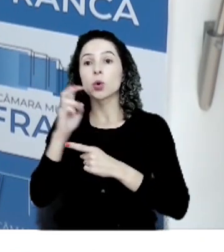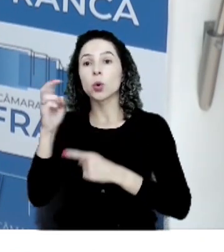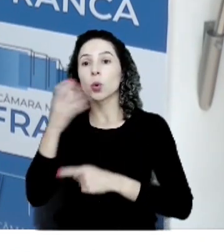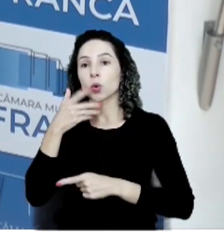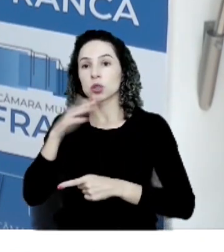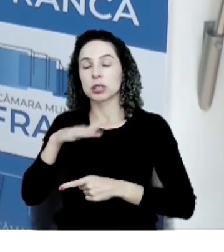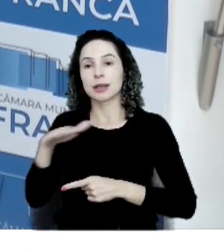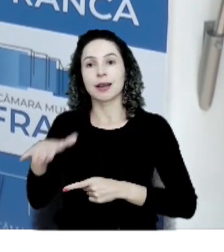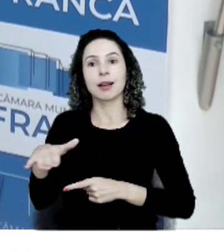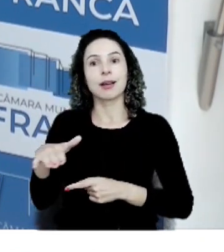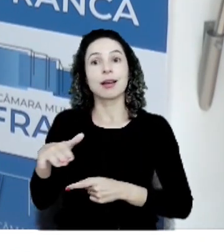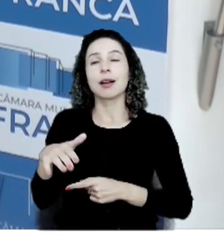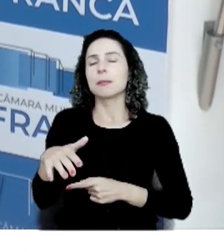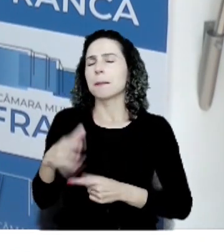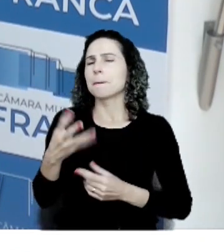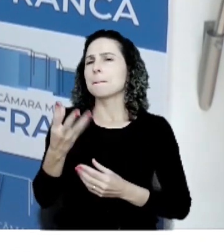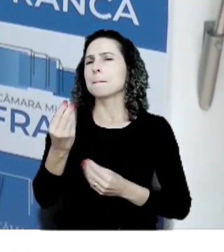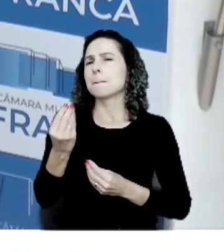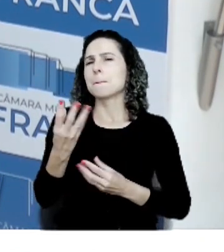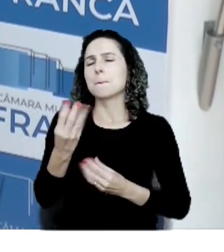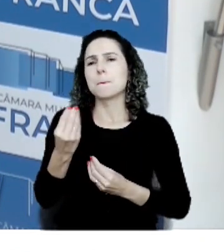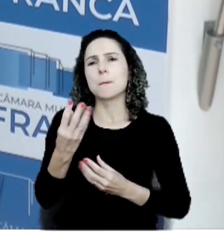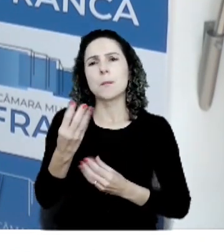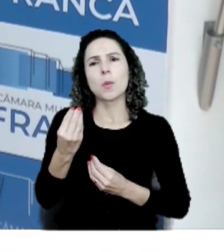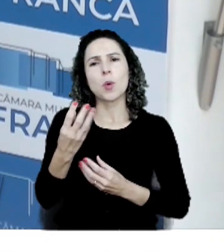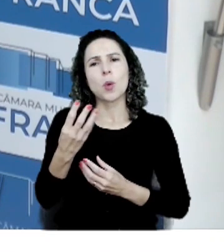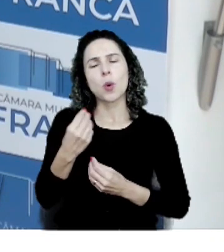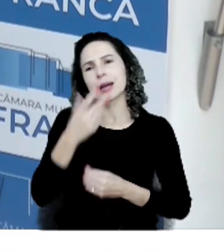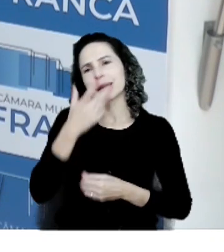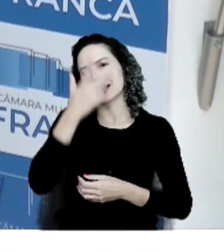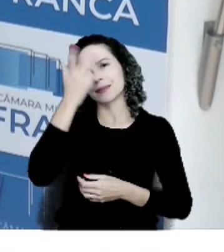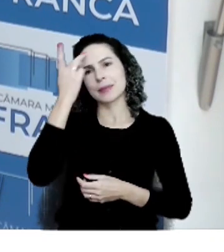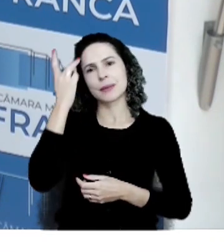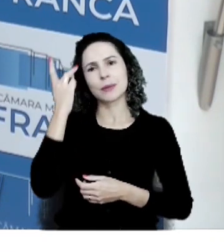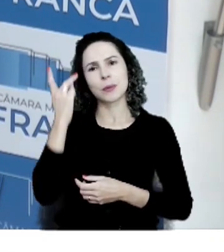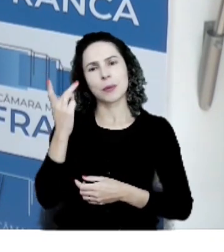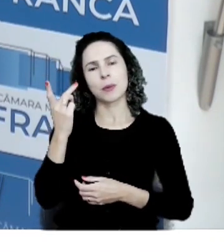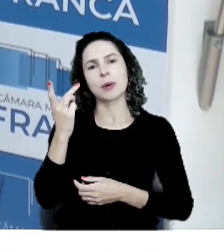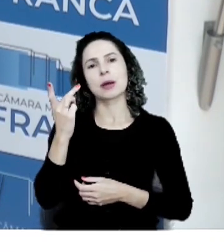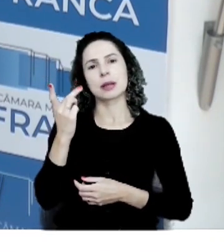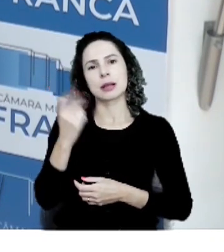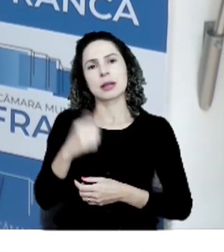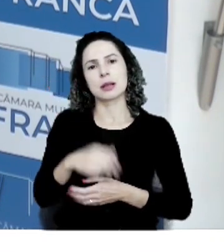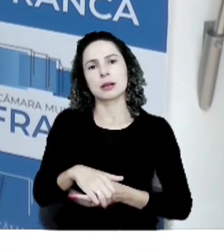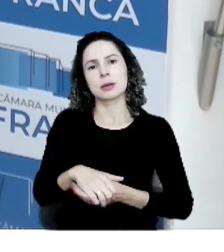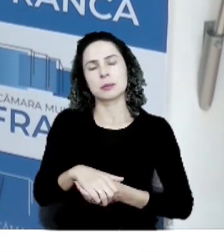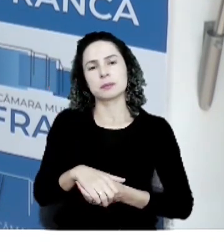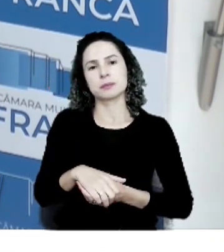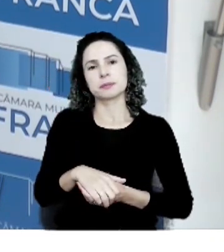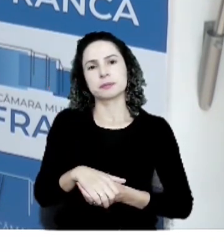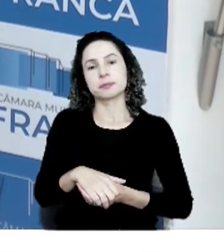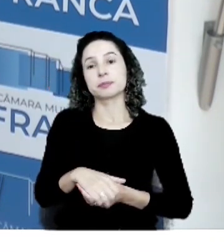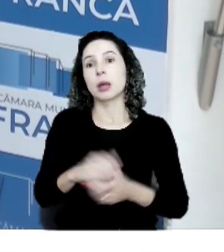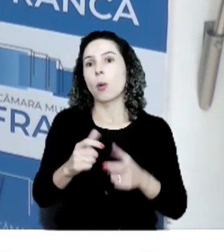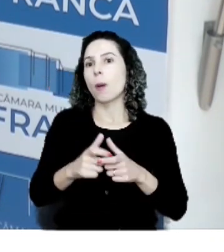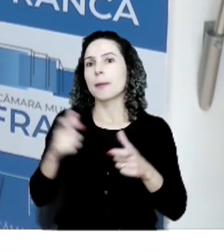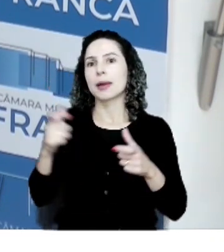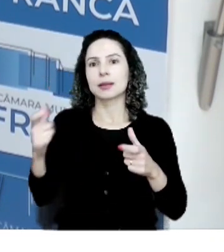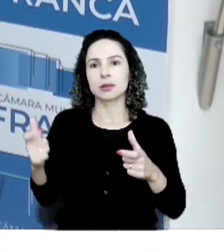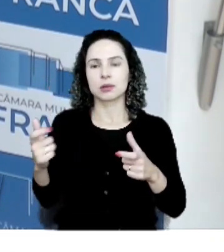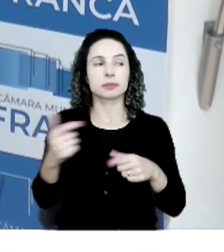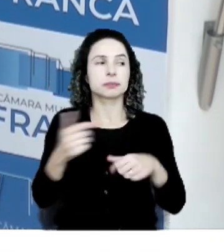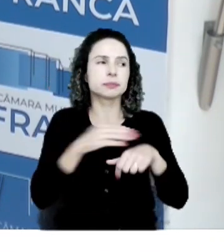infantil o número grande de pessoas Então, aumentou muito. Conversando